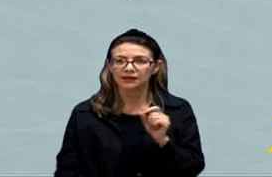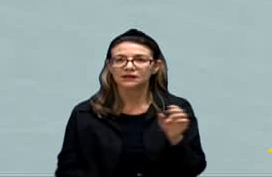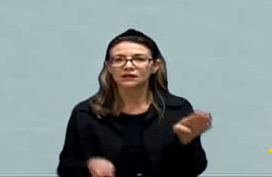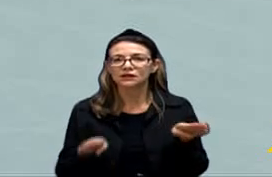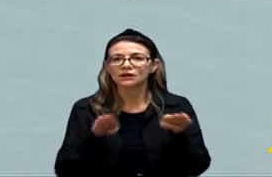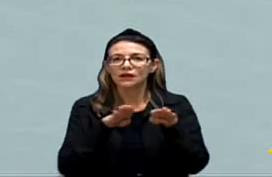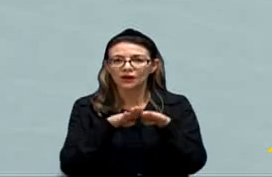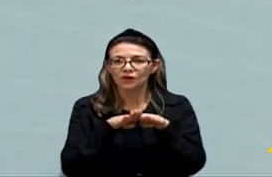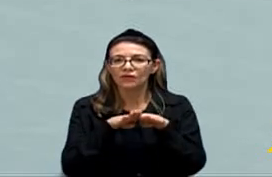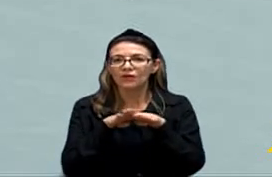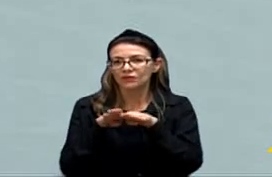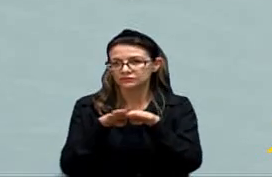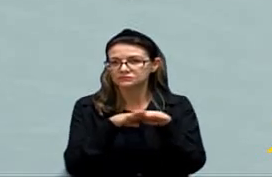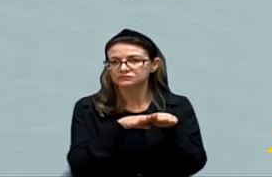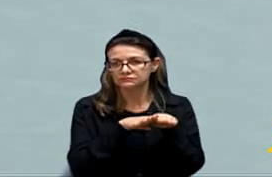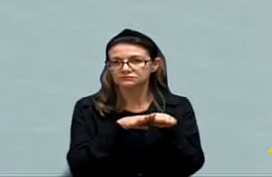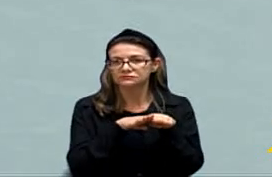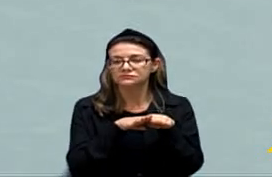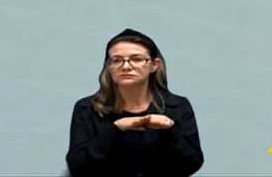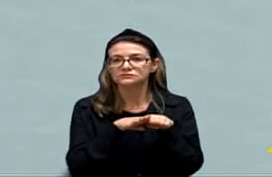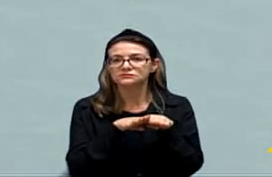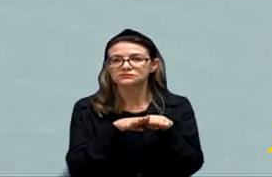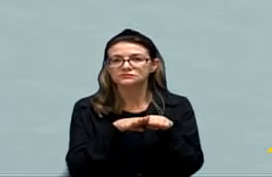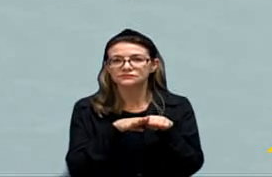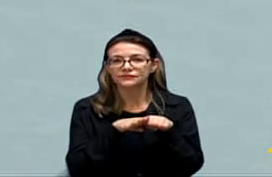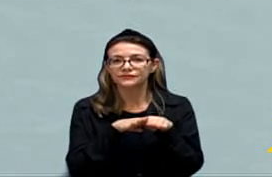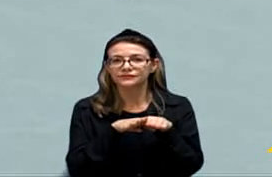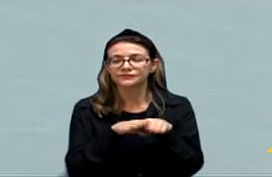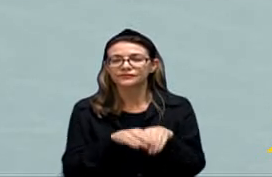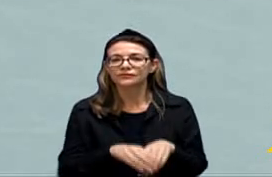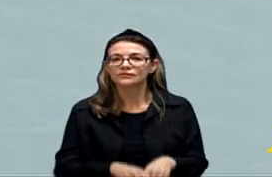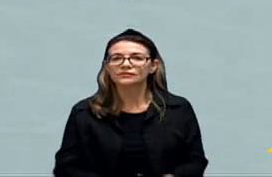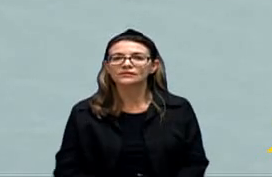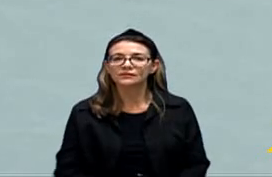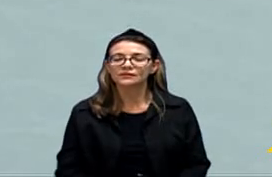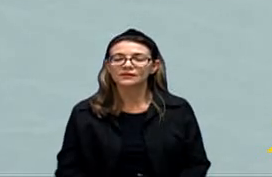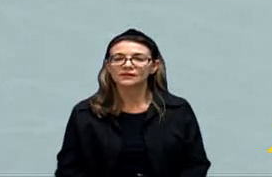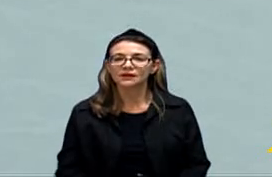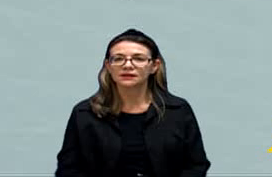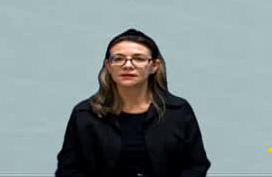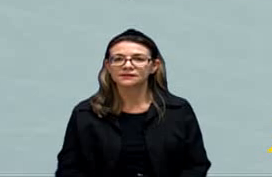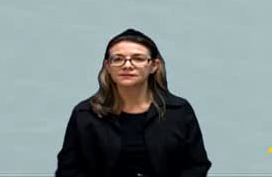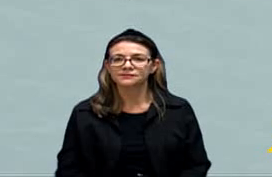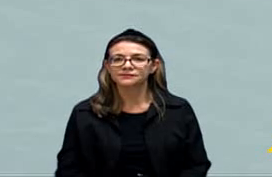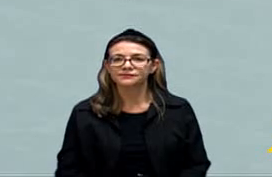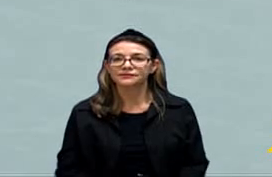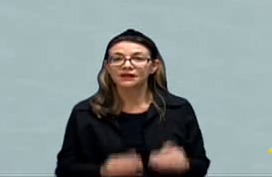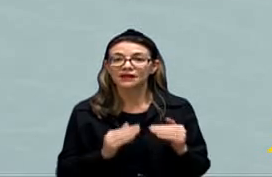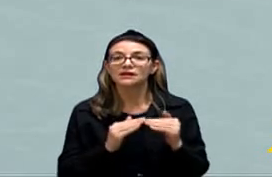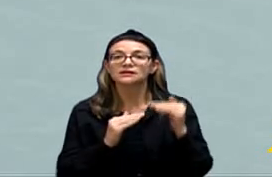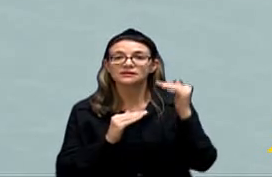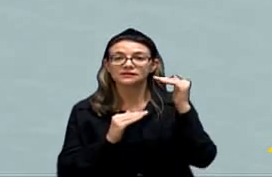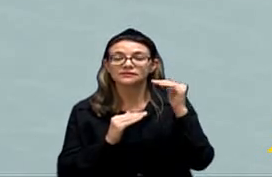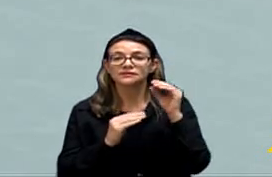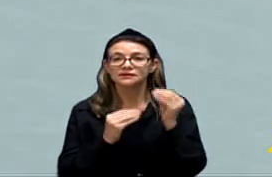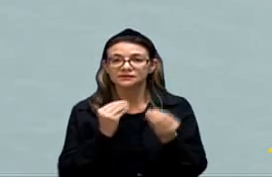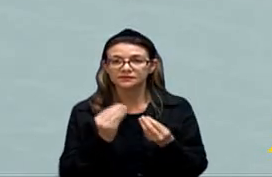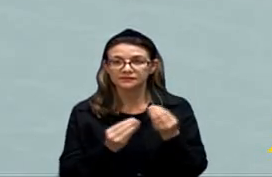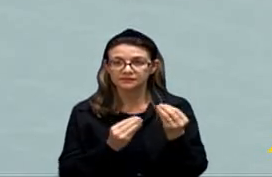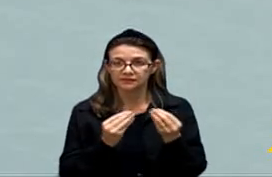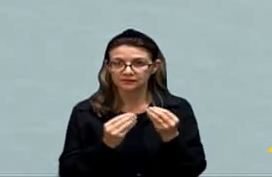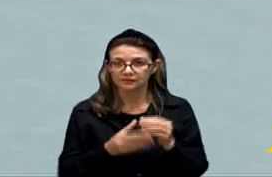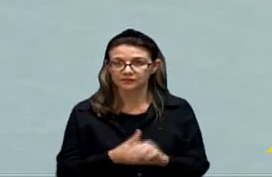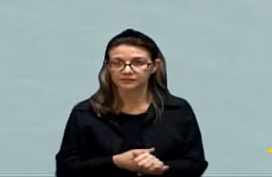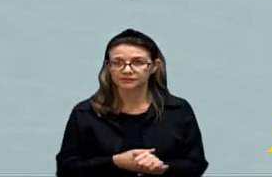pontuação final serão aplicados sucessivamente seguintes critérios de desempate ao candidato para